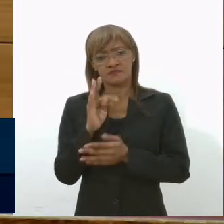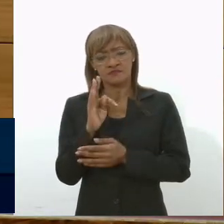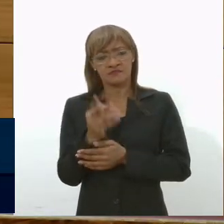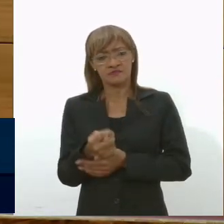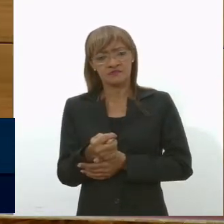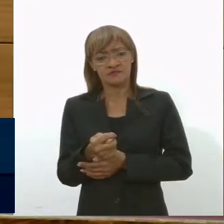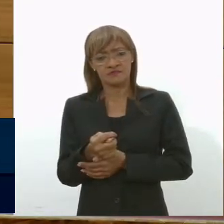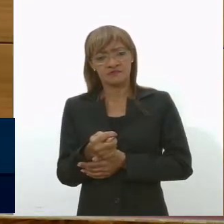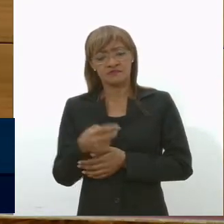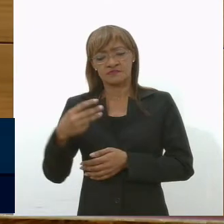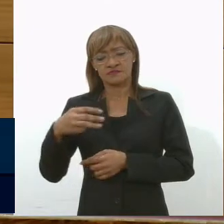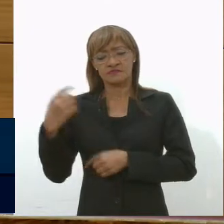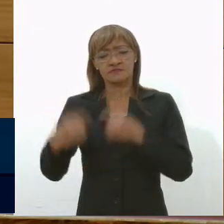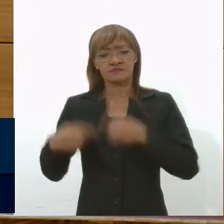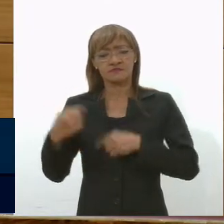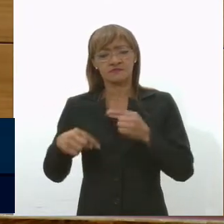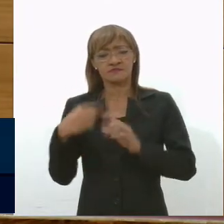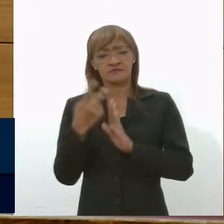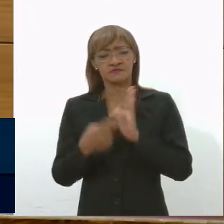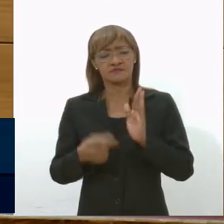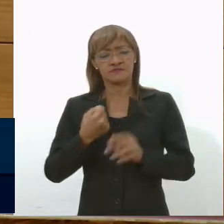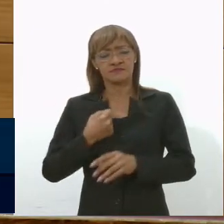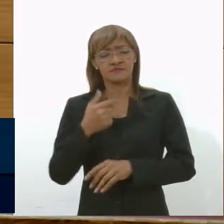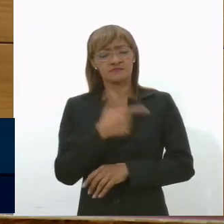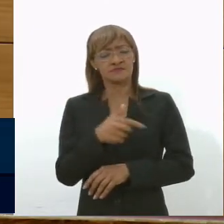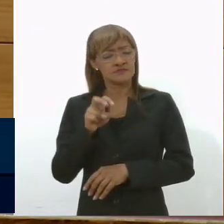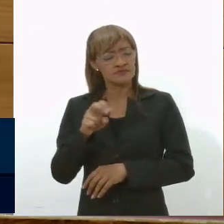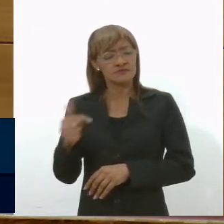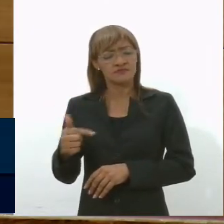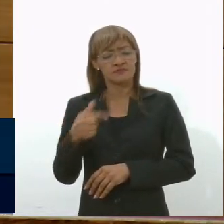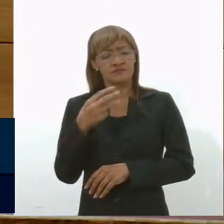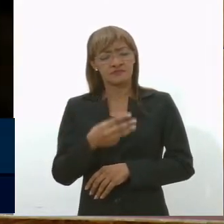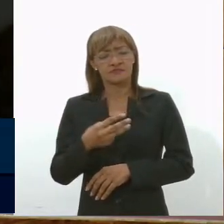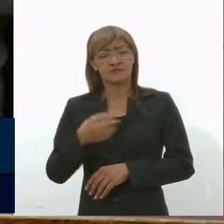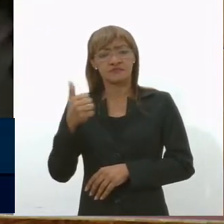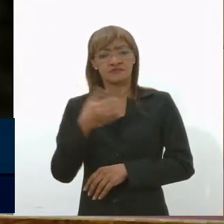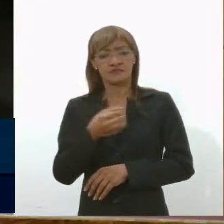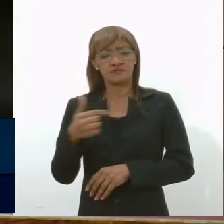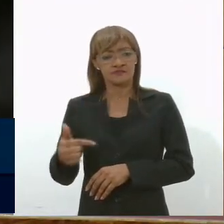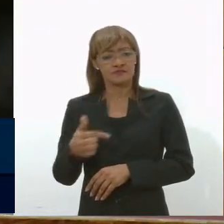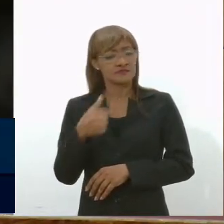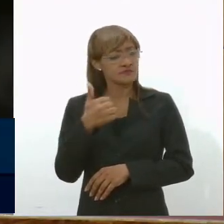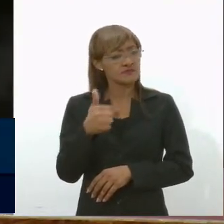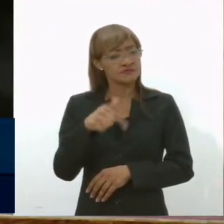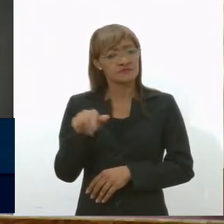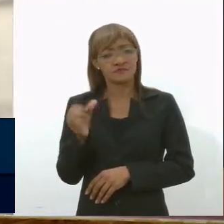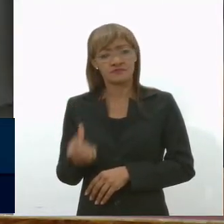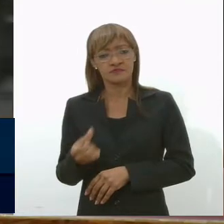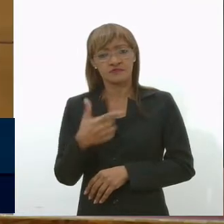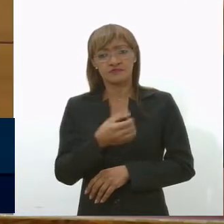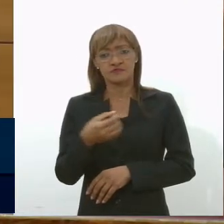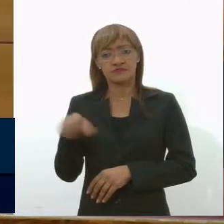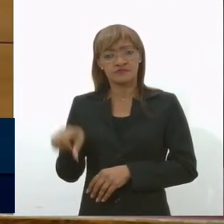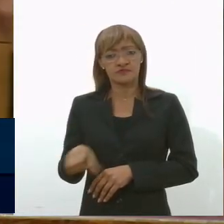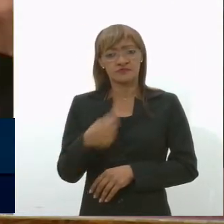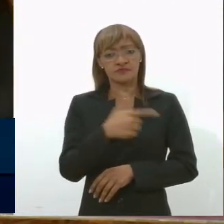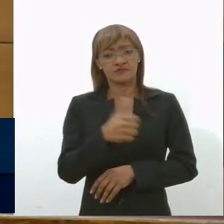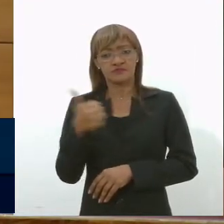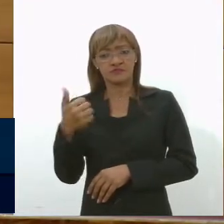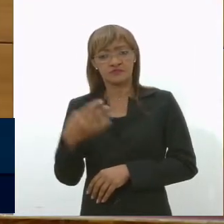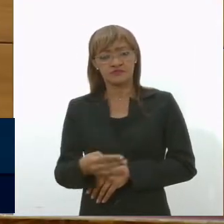em terceira discussão os projetos de números 252, 3, 102, 155, 176, 209, 214,